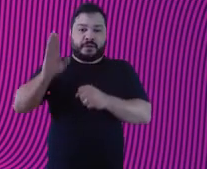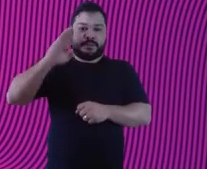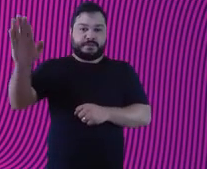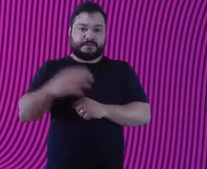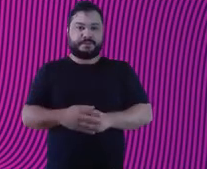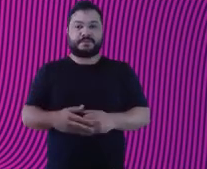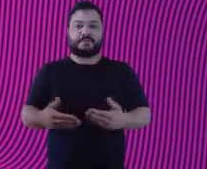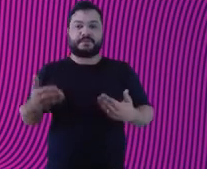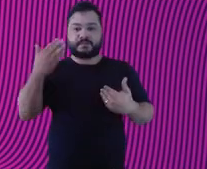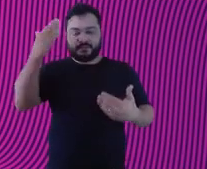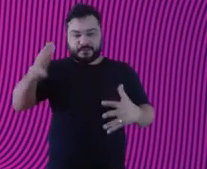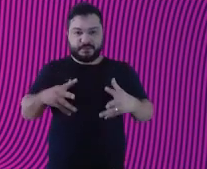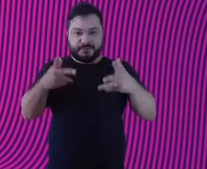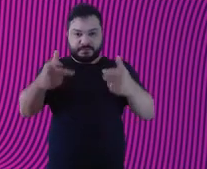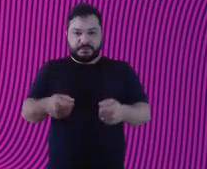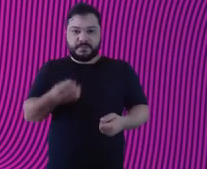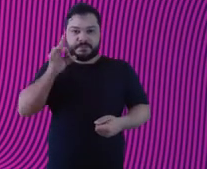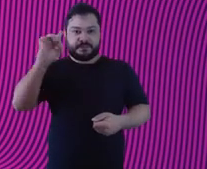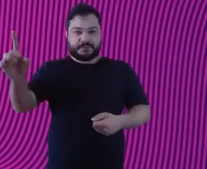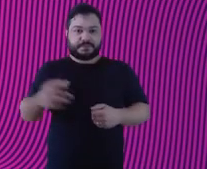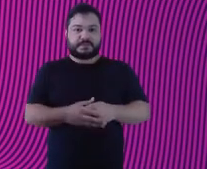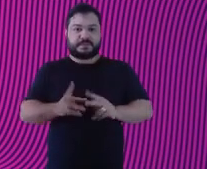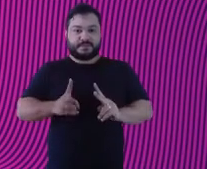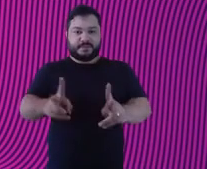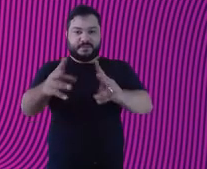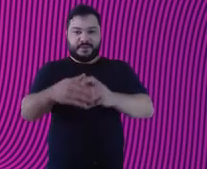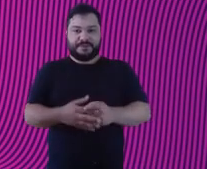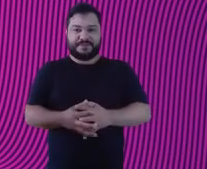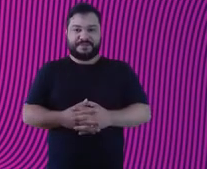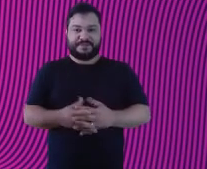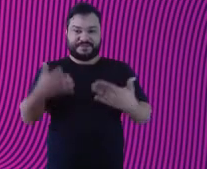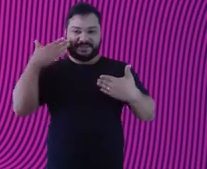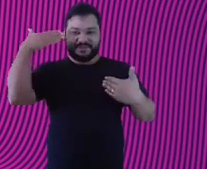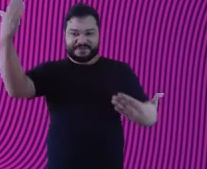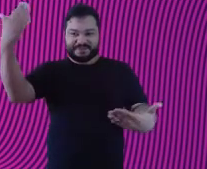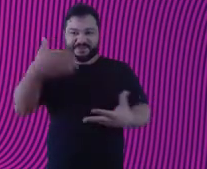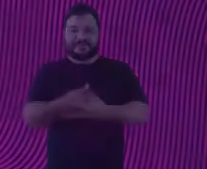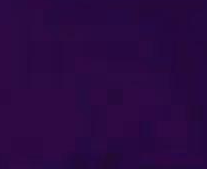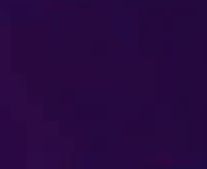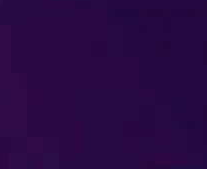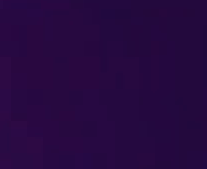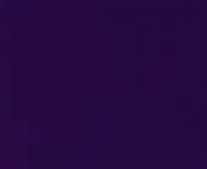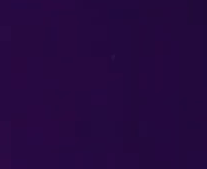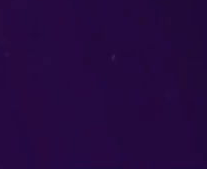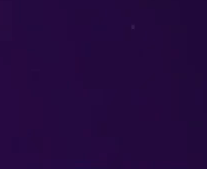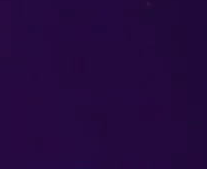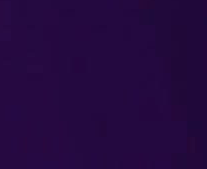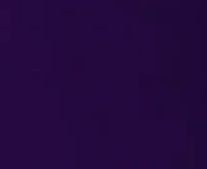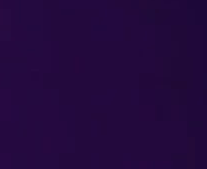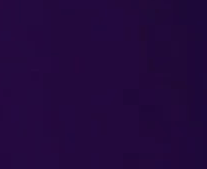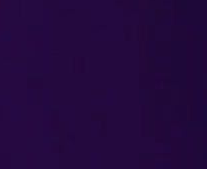obrigado a todos, e um bom dia e boa continuação de evento. Obrigado, gente. Oi.